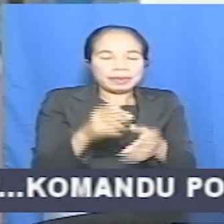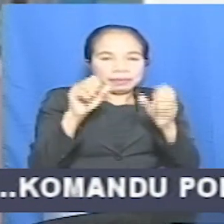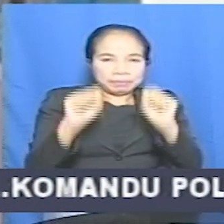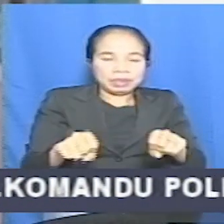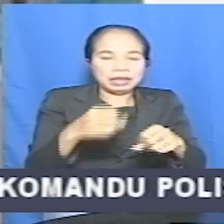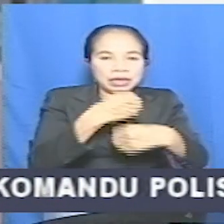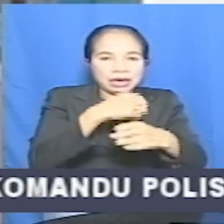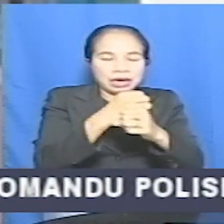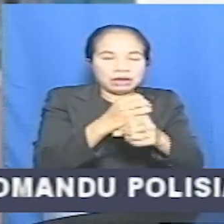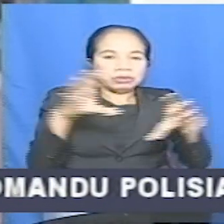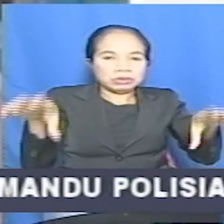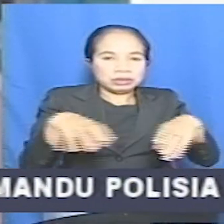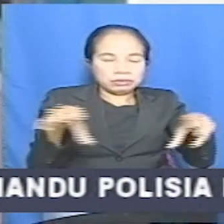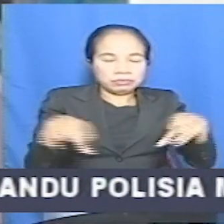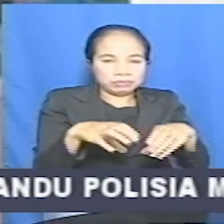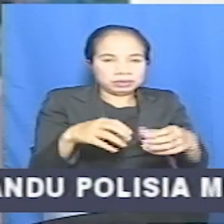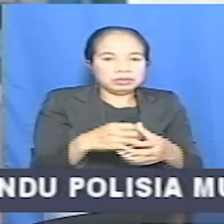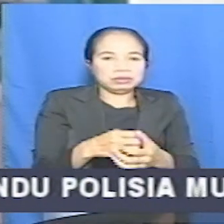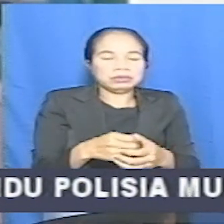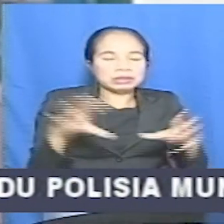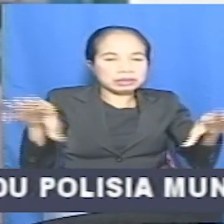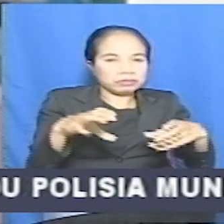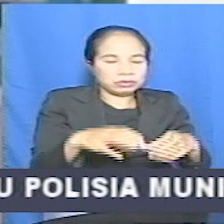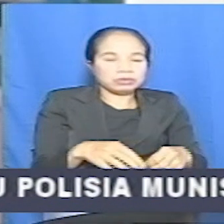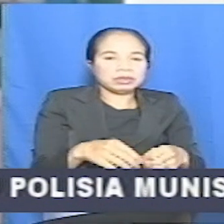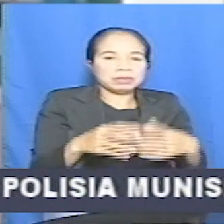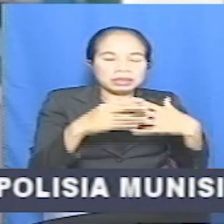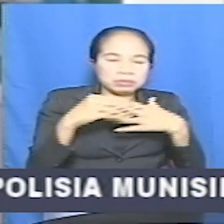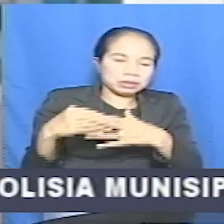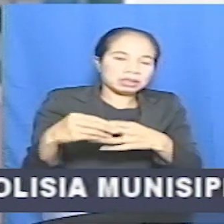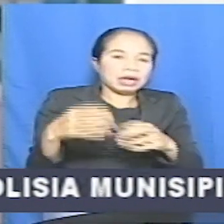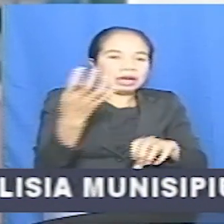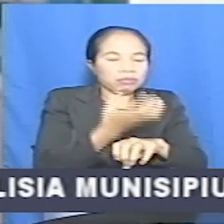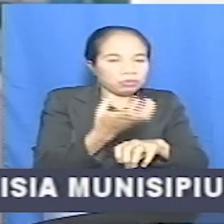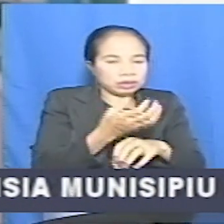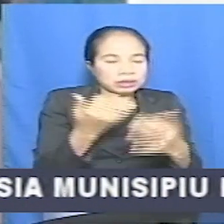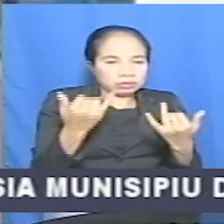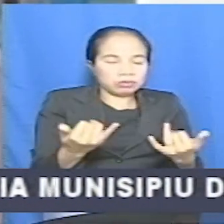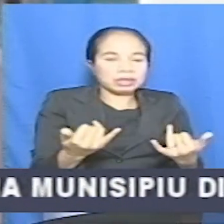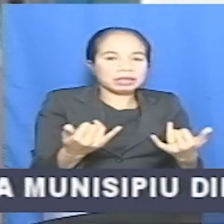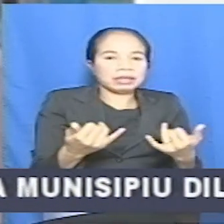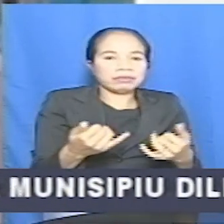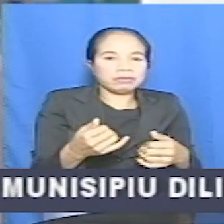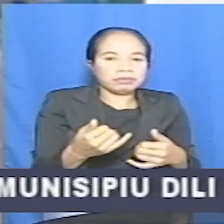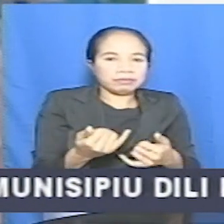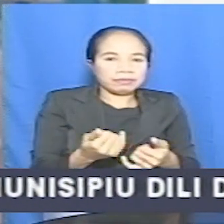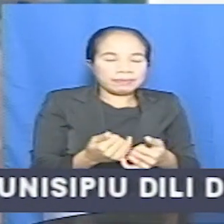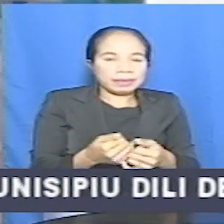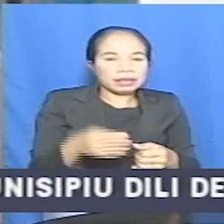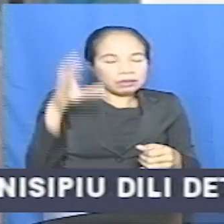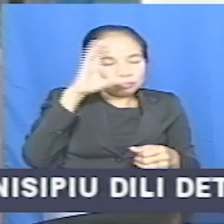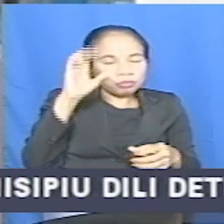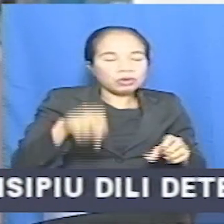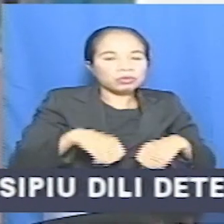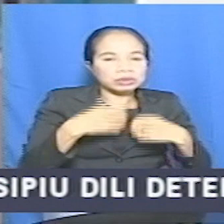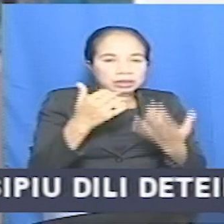serviço. Regulares nomor servisi nebe ligado ho COVID. Ambulansi nebe agordo kene atona, tama nema kita buka tunusa par